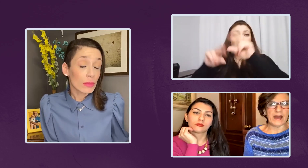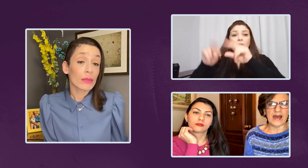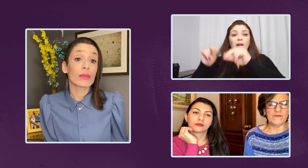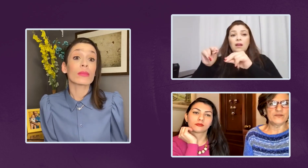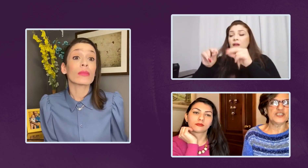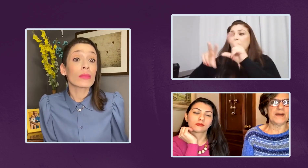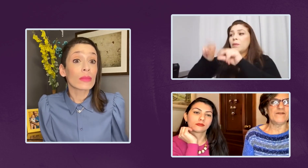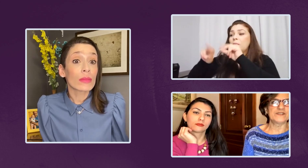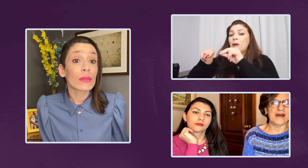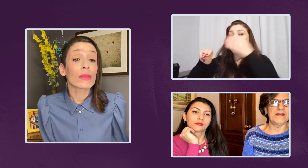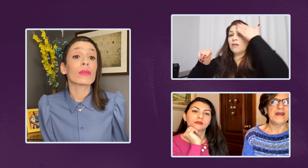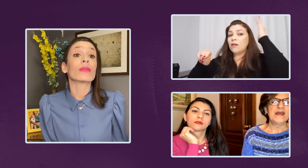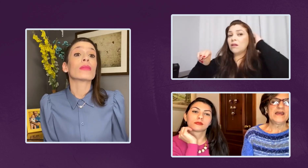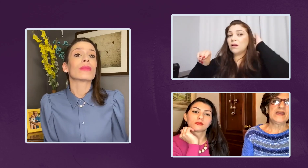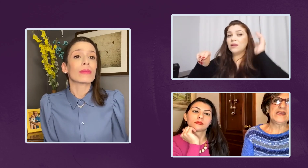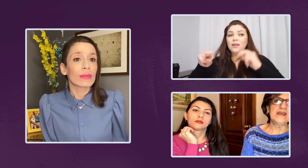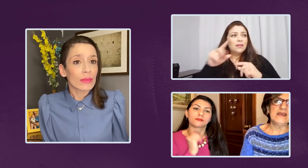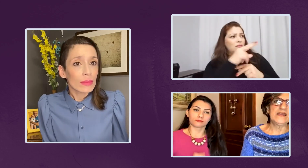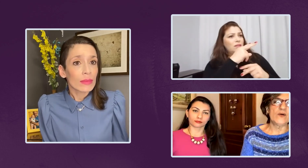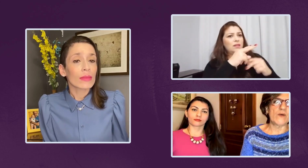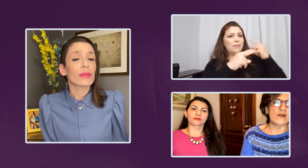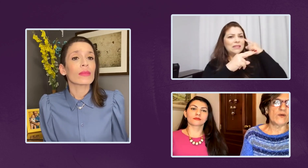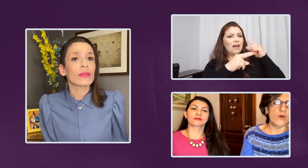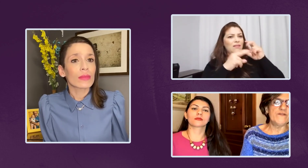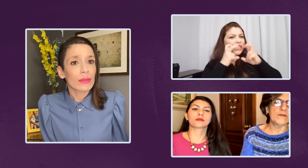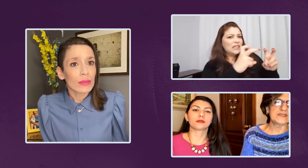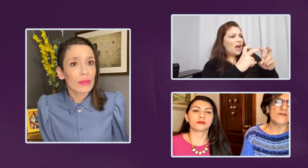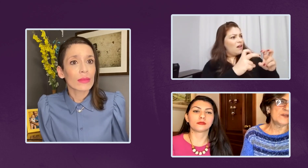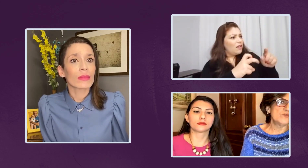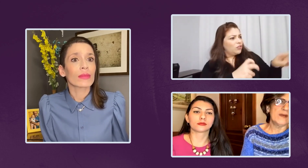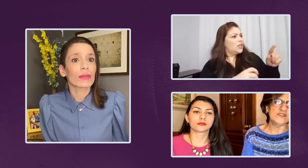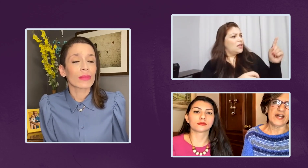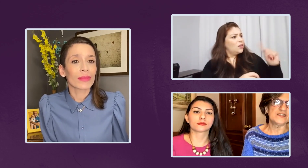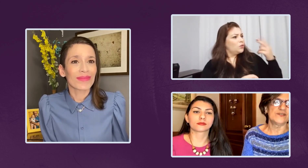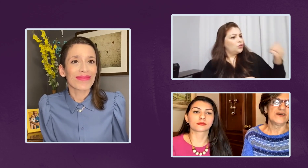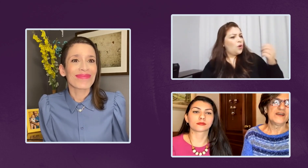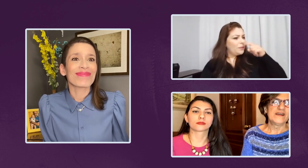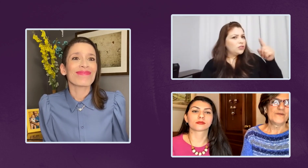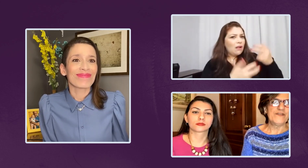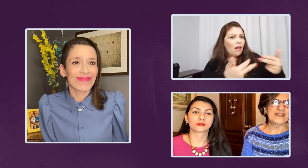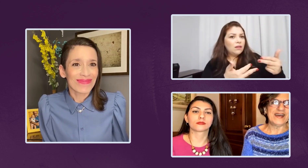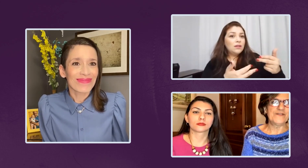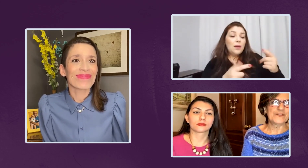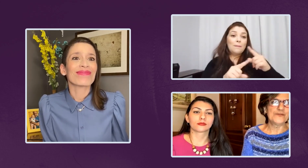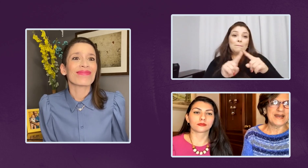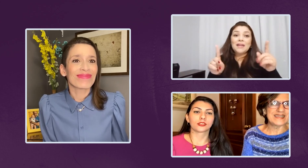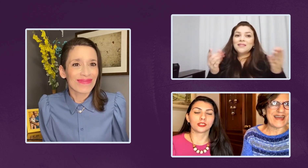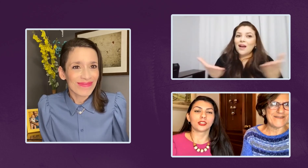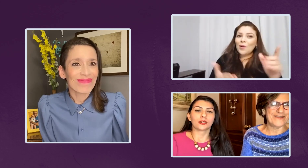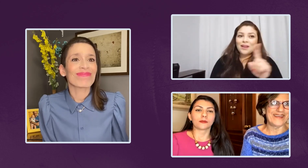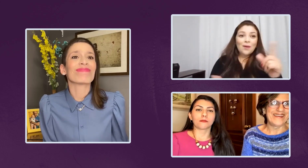daí berravam, daí chamavam, sabe? Então, agora, com informação, fica tudo mais fácil. Não é verdade? Fica tudo